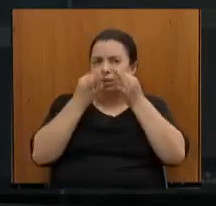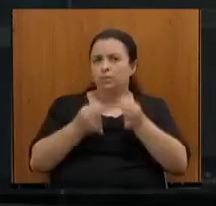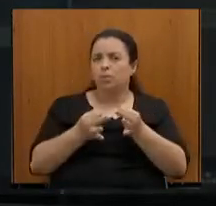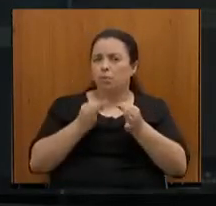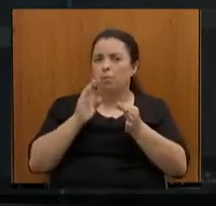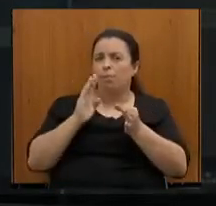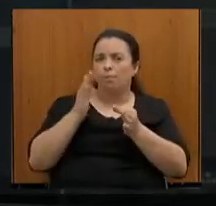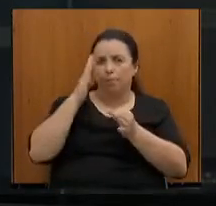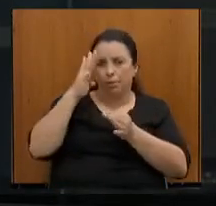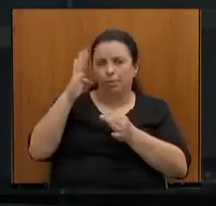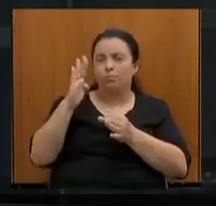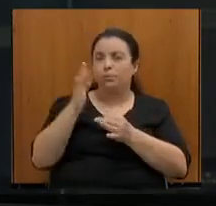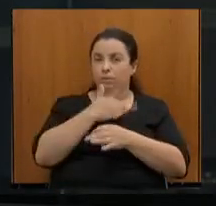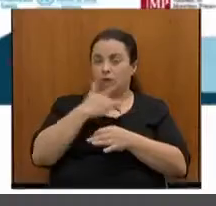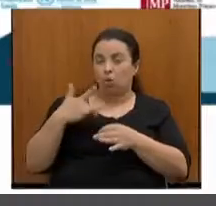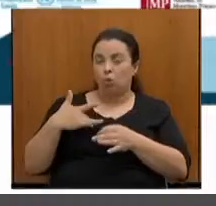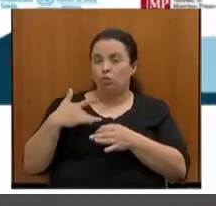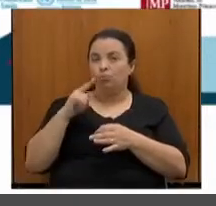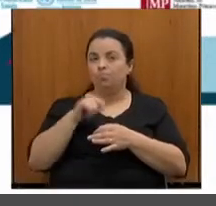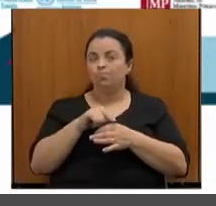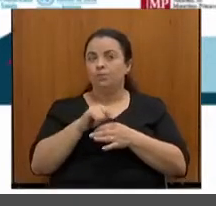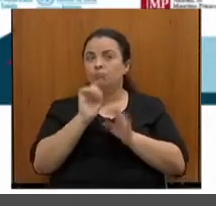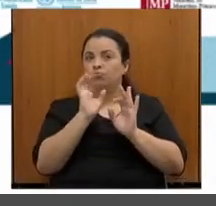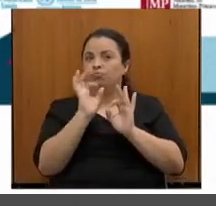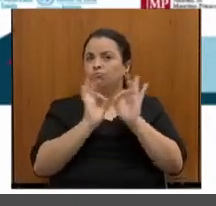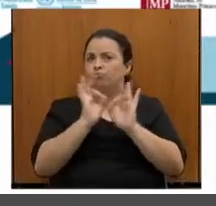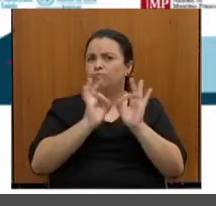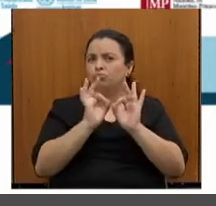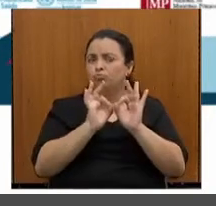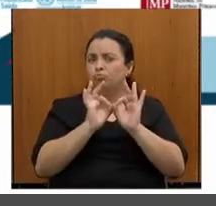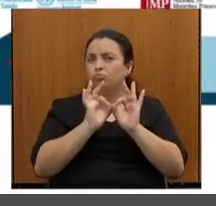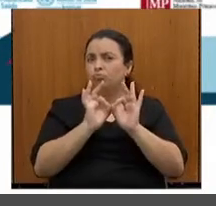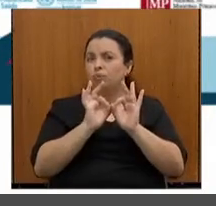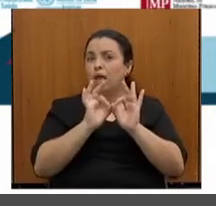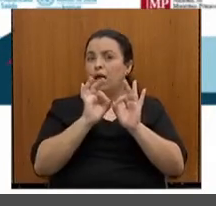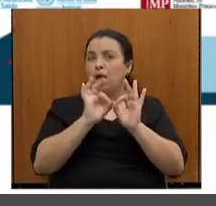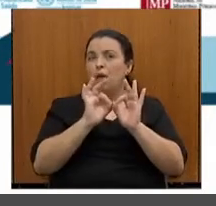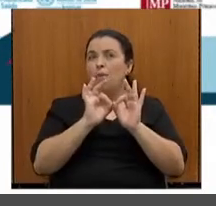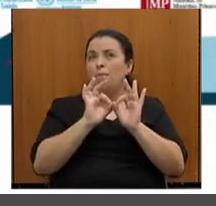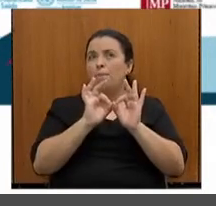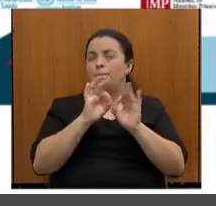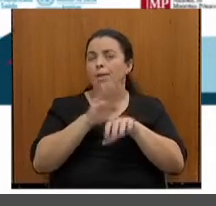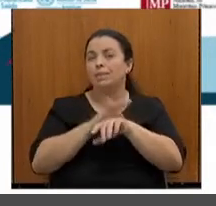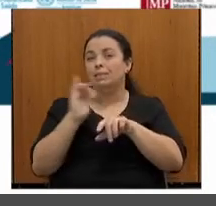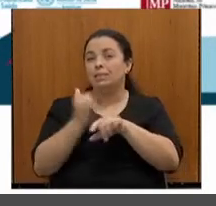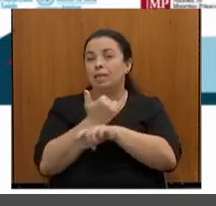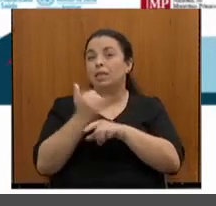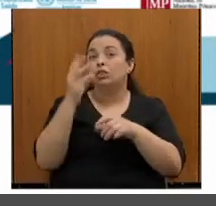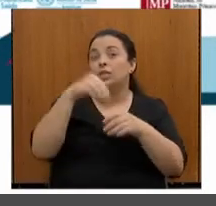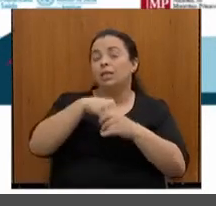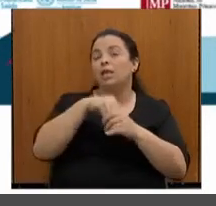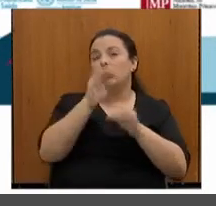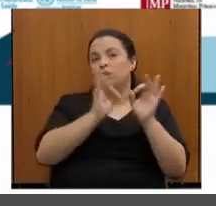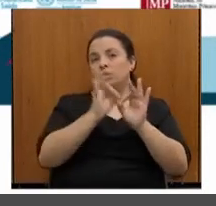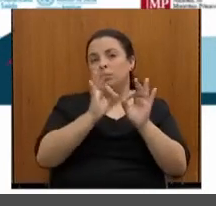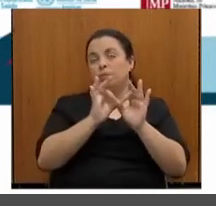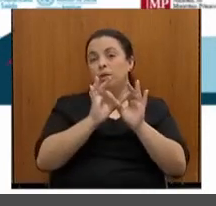decidimos fazer um braço desse plano geral voltado ao enfrentamento da mortalidade materno-infantil.